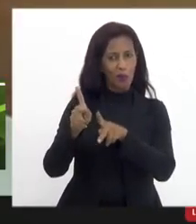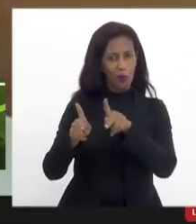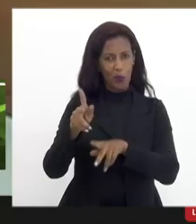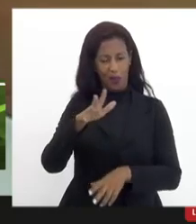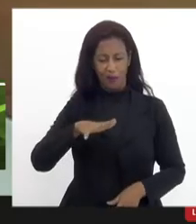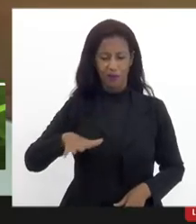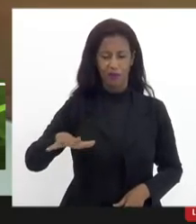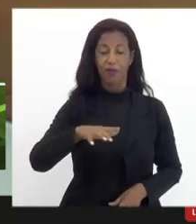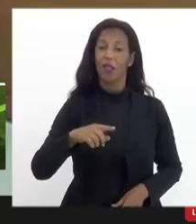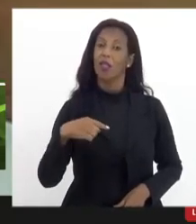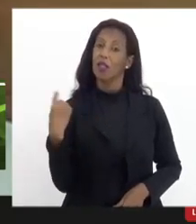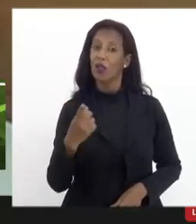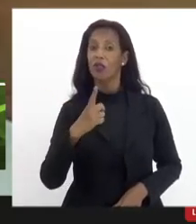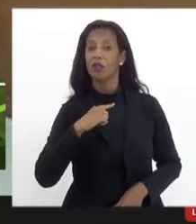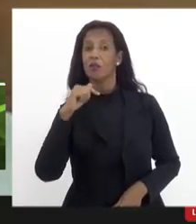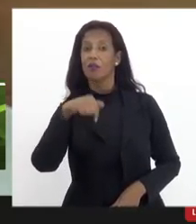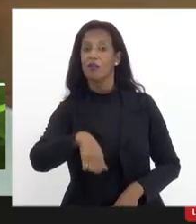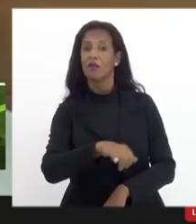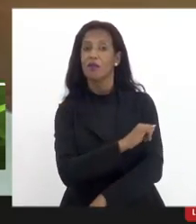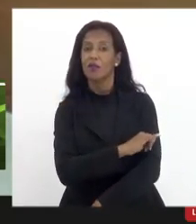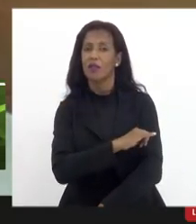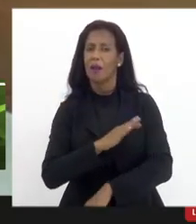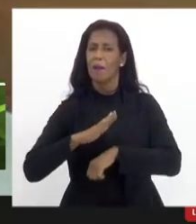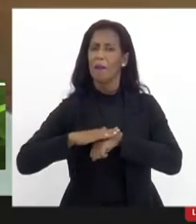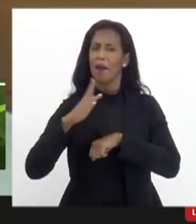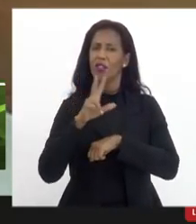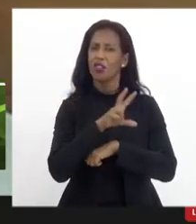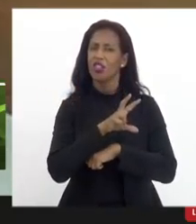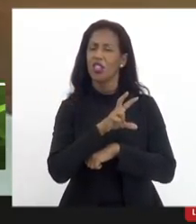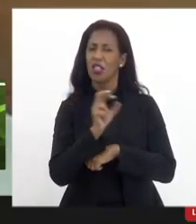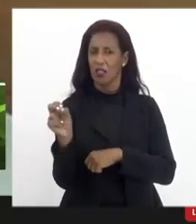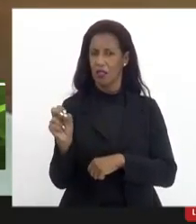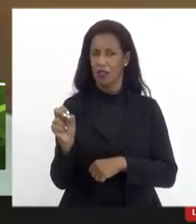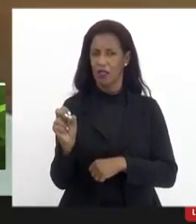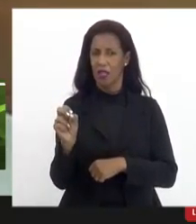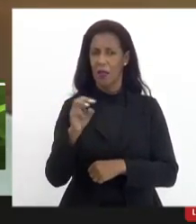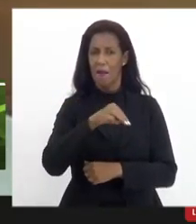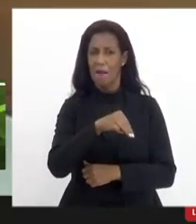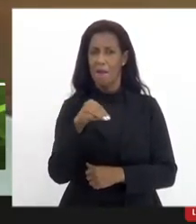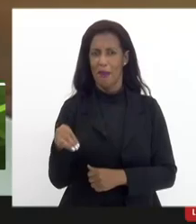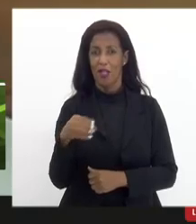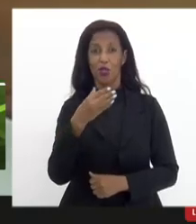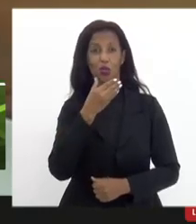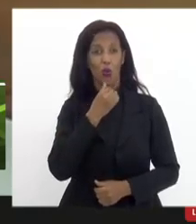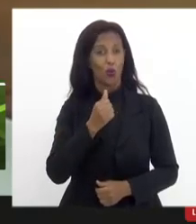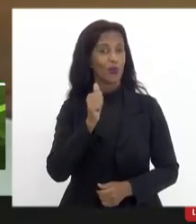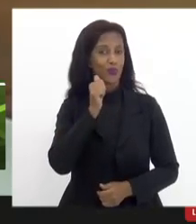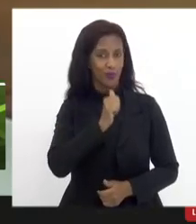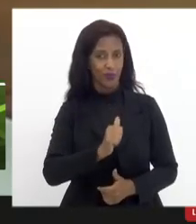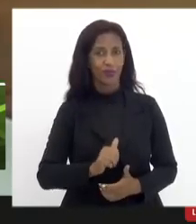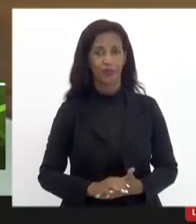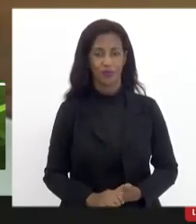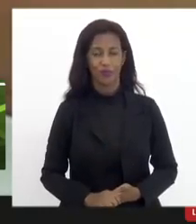aqui, no nosso Rio de Janeiro, mais de 500 mestres e mestras